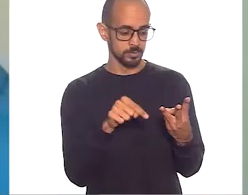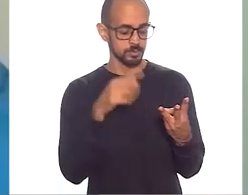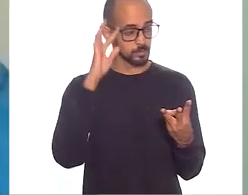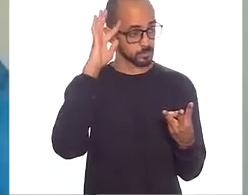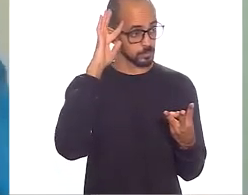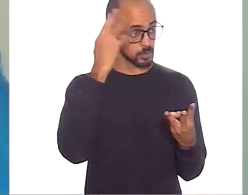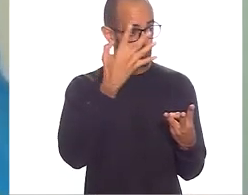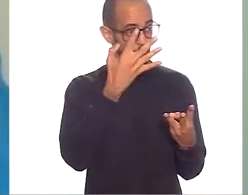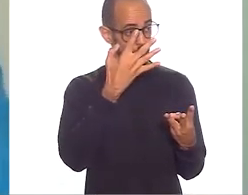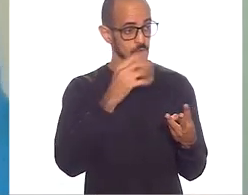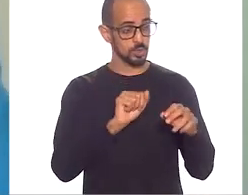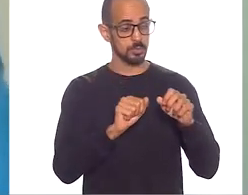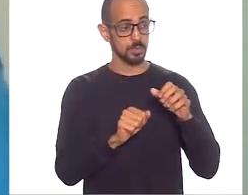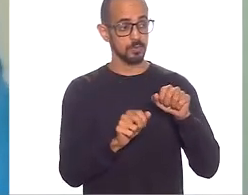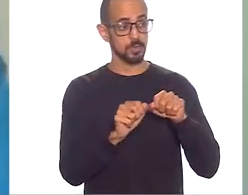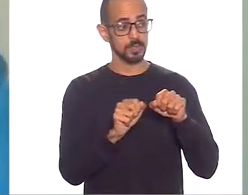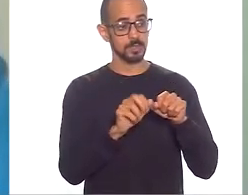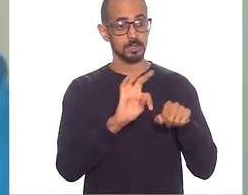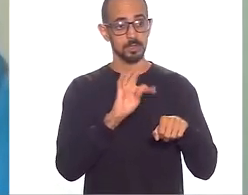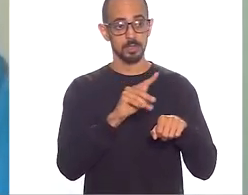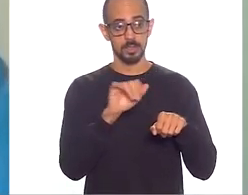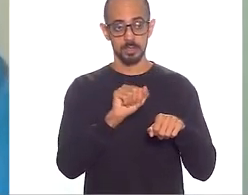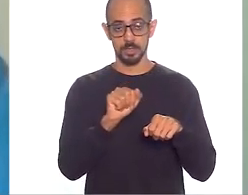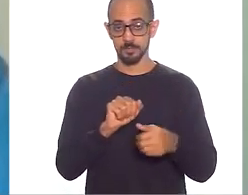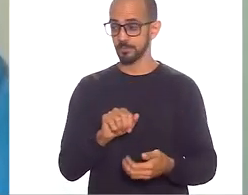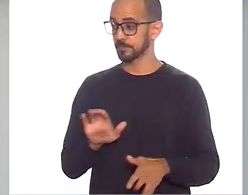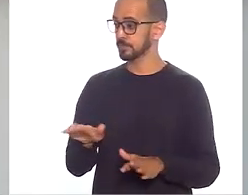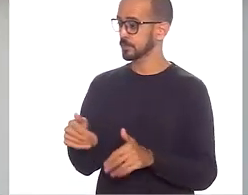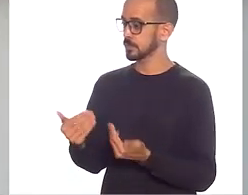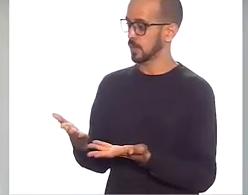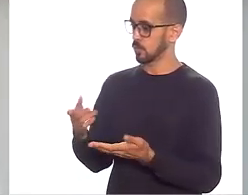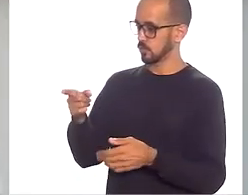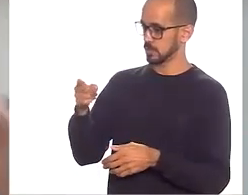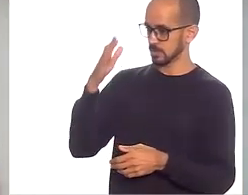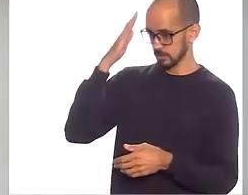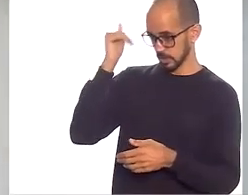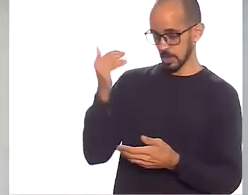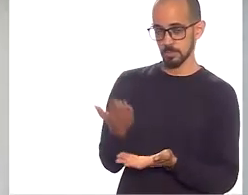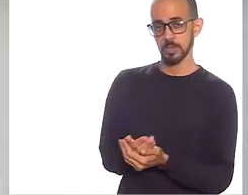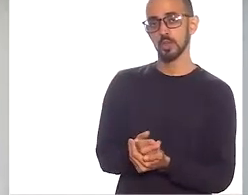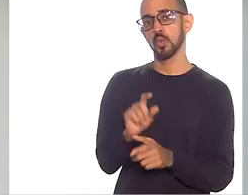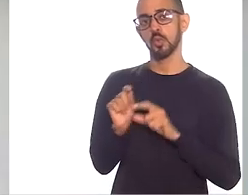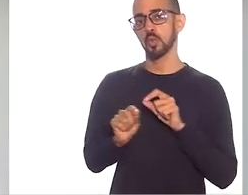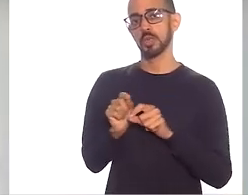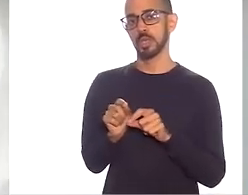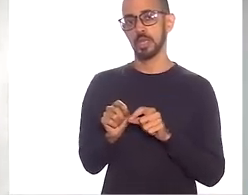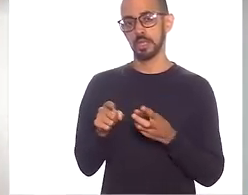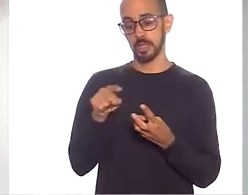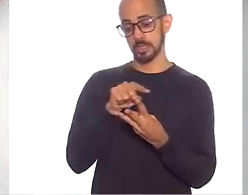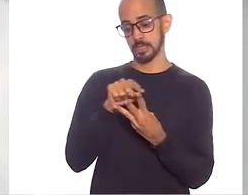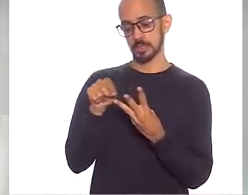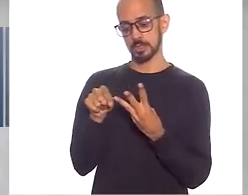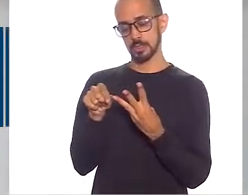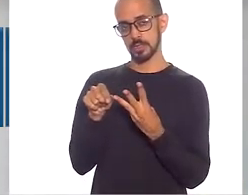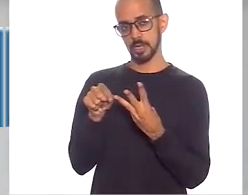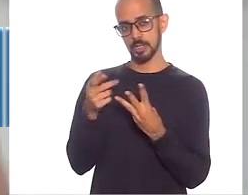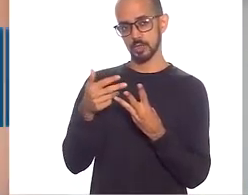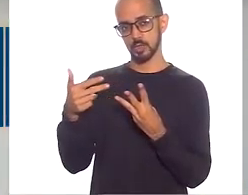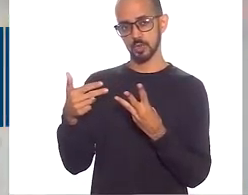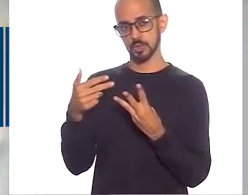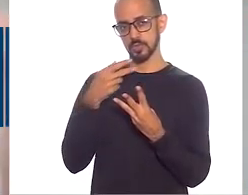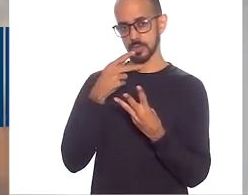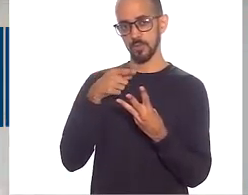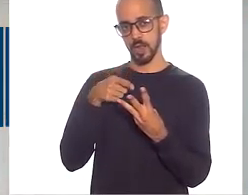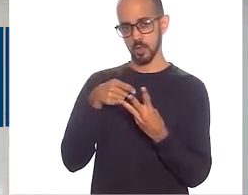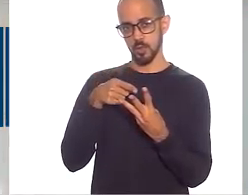gente consiga formar a trilha empreendedora? Você sabe que dessa triangulação, né, que você comentou,